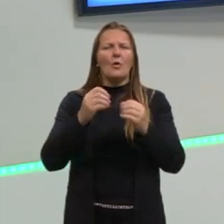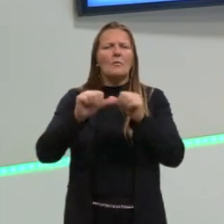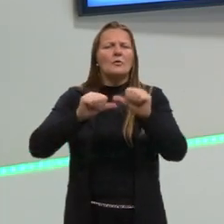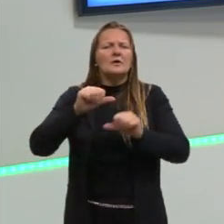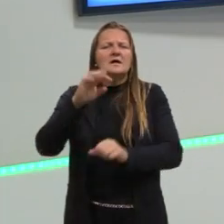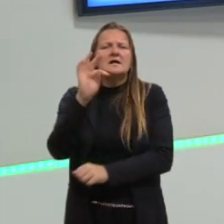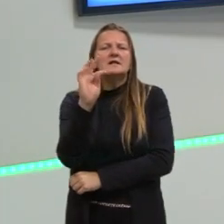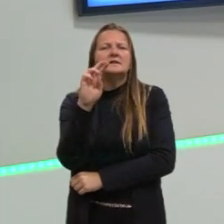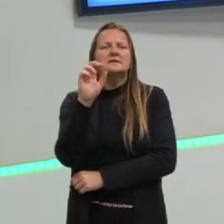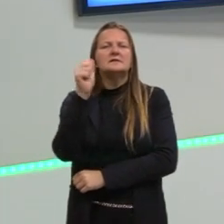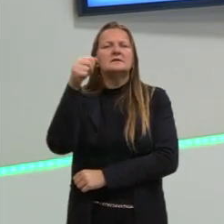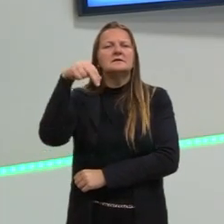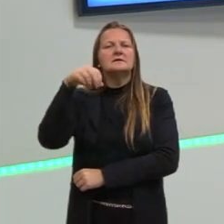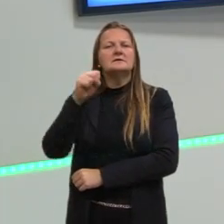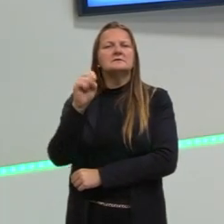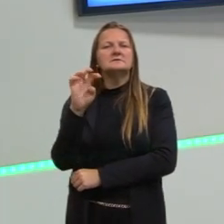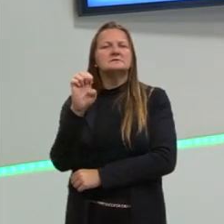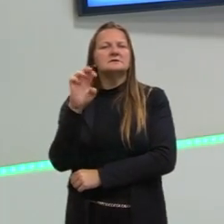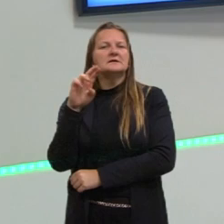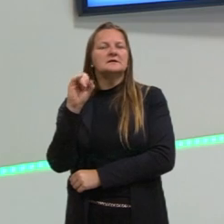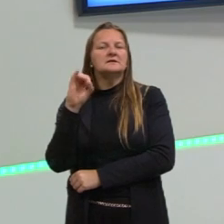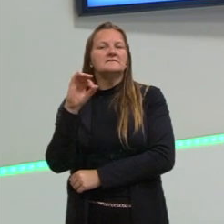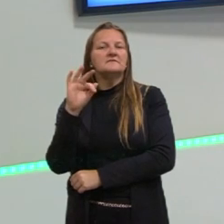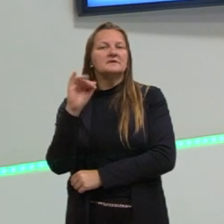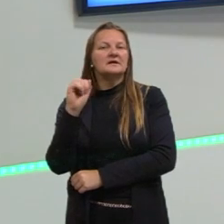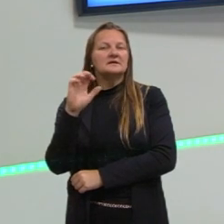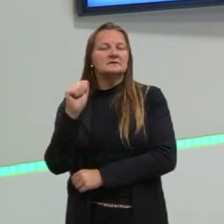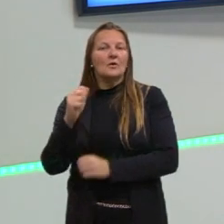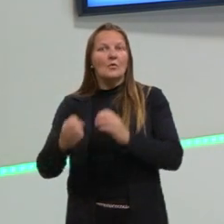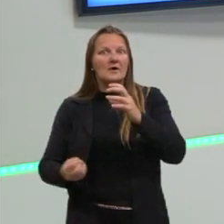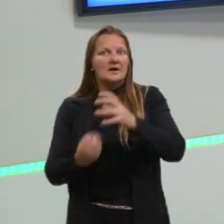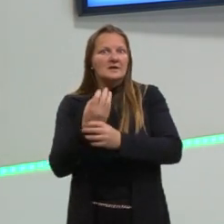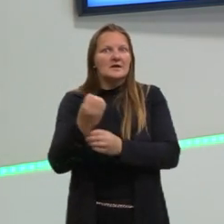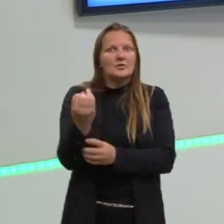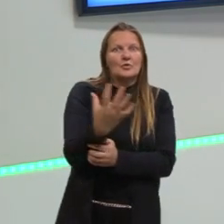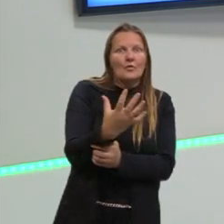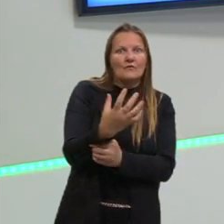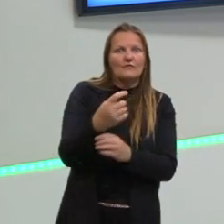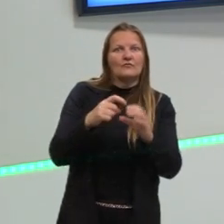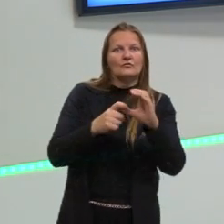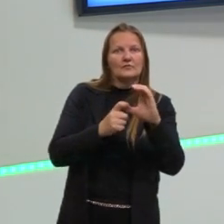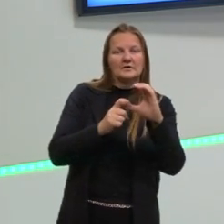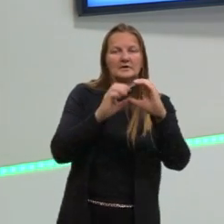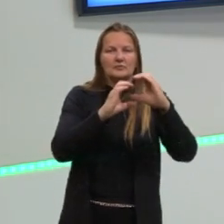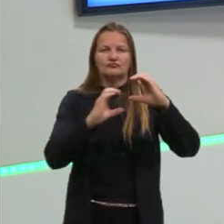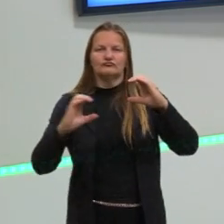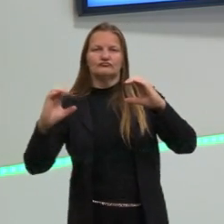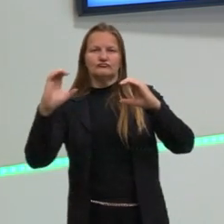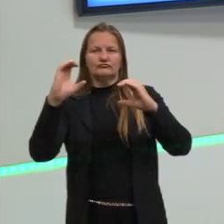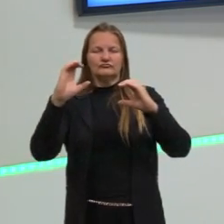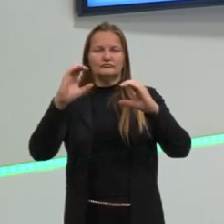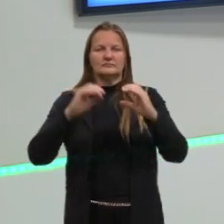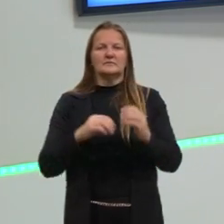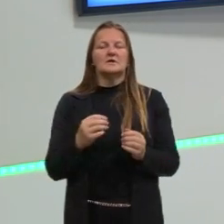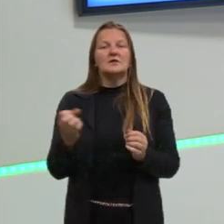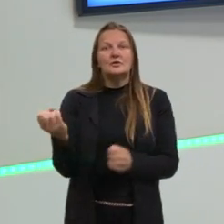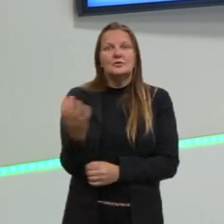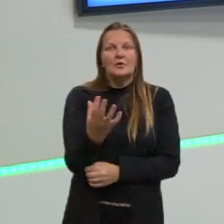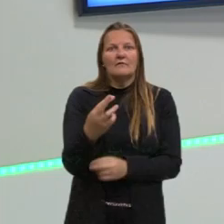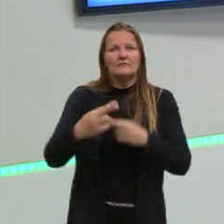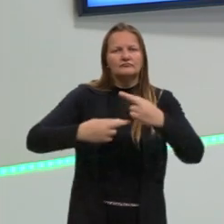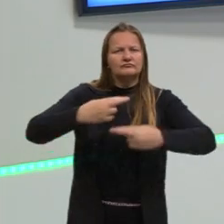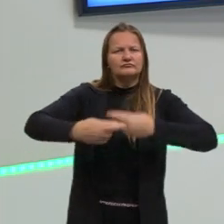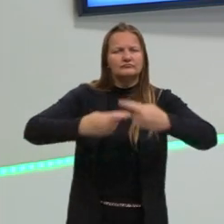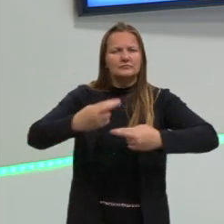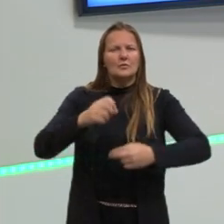que aquela reação né de formar um novo Wester então a dificuldade mencionada né nessa reação ela é gerada pela